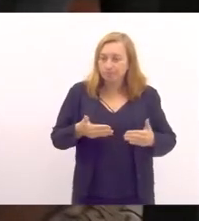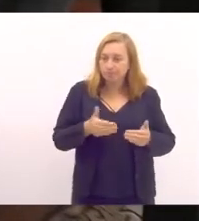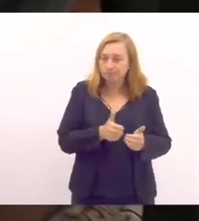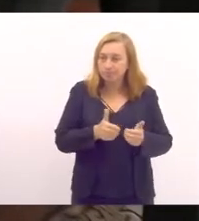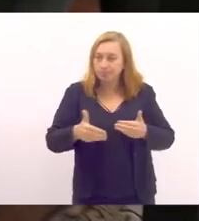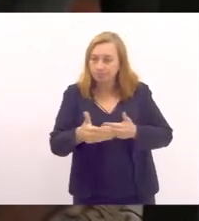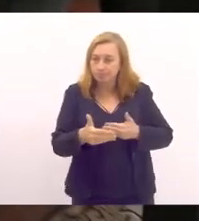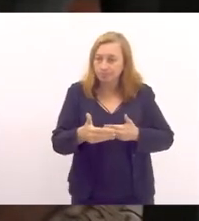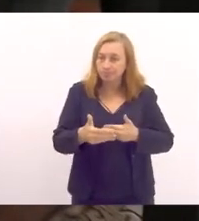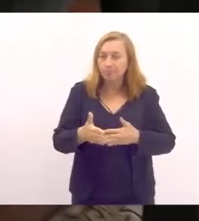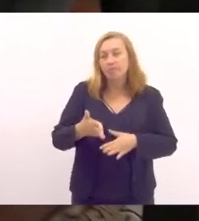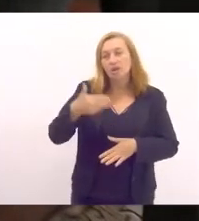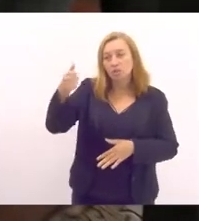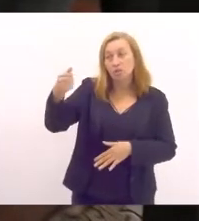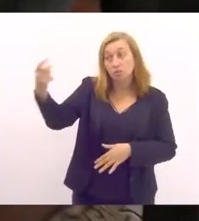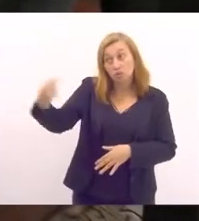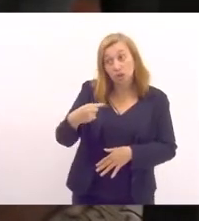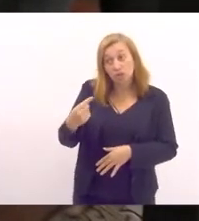do que o nosso, né,